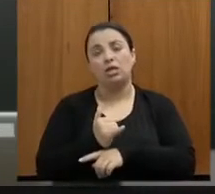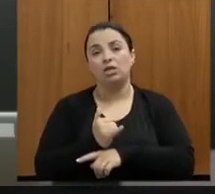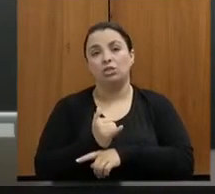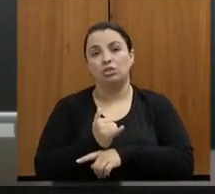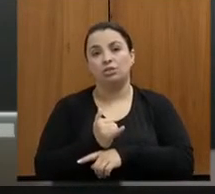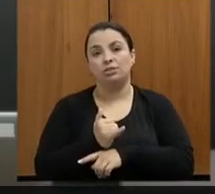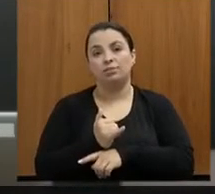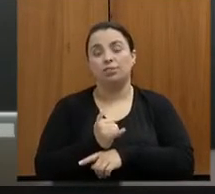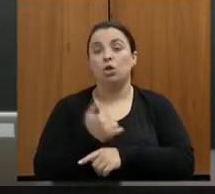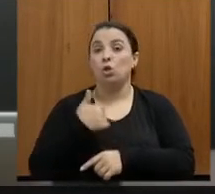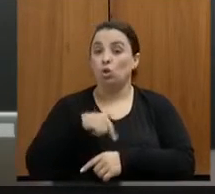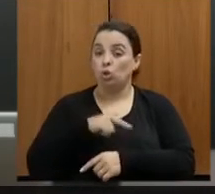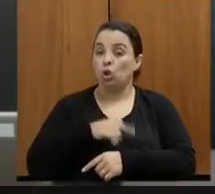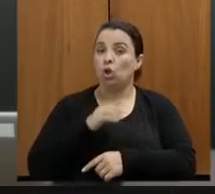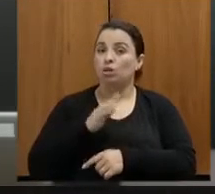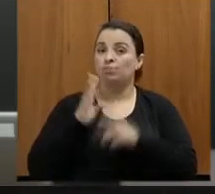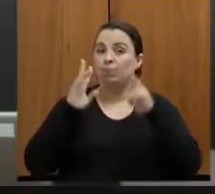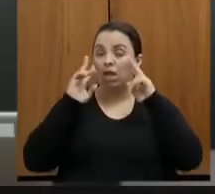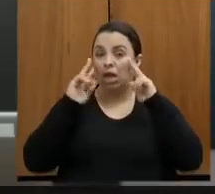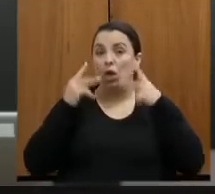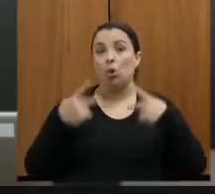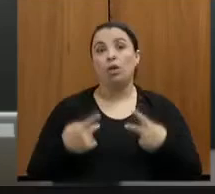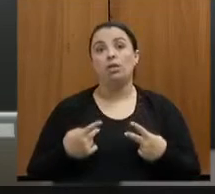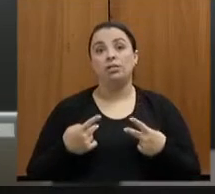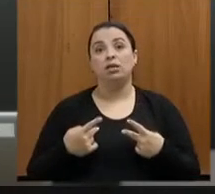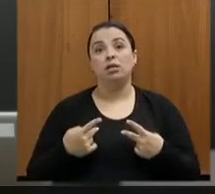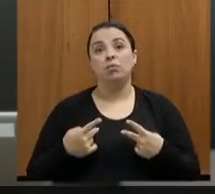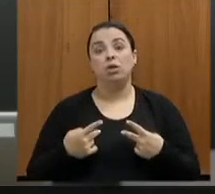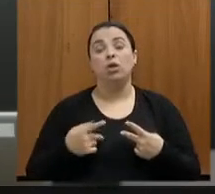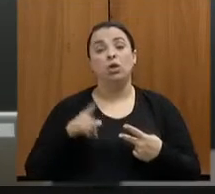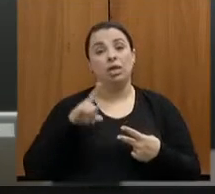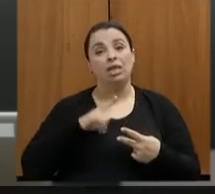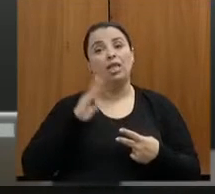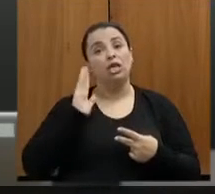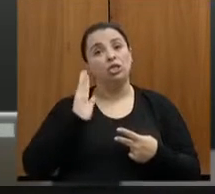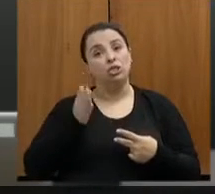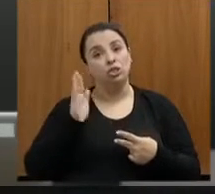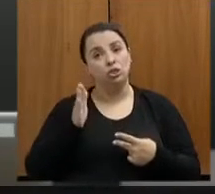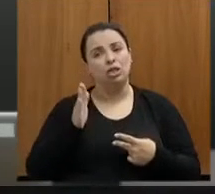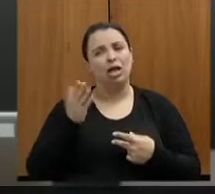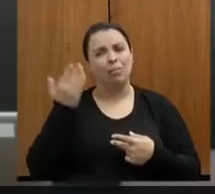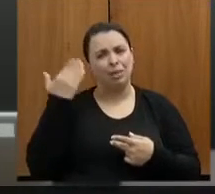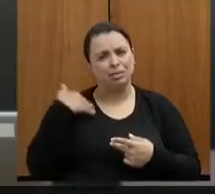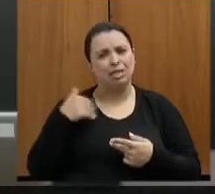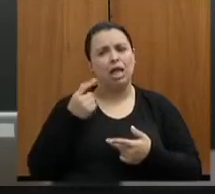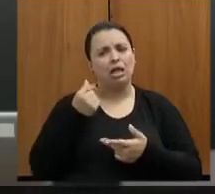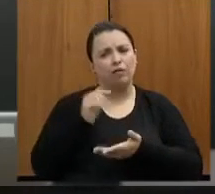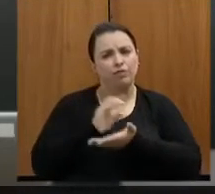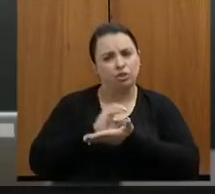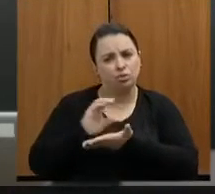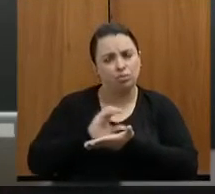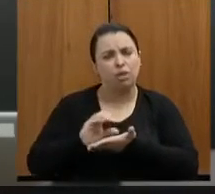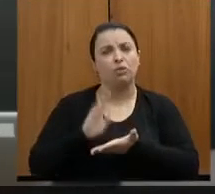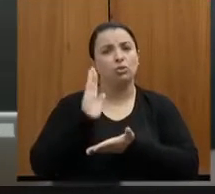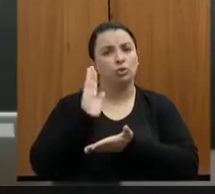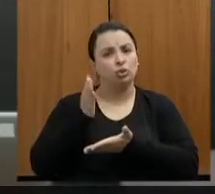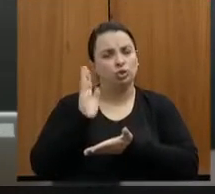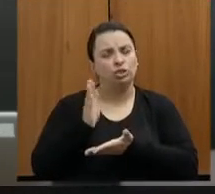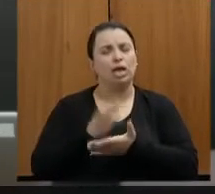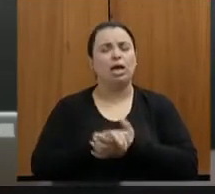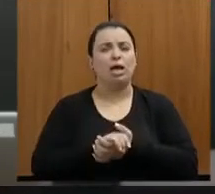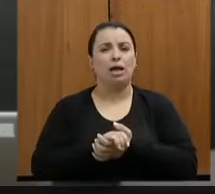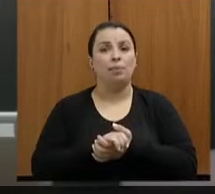já reconhece, Douglas, o que já foi feito de investimentos, as milhares de